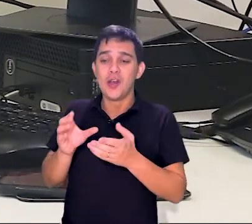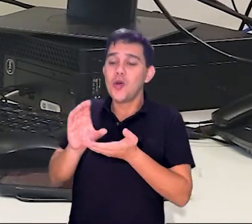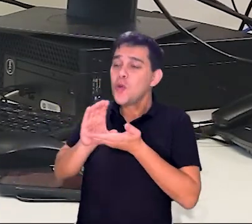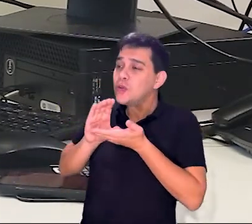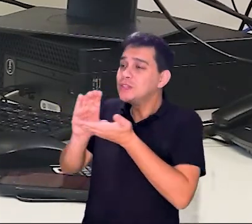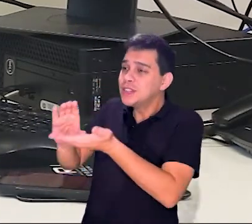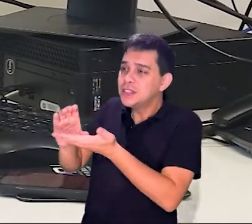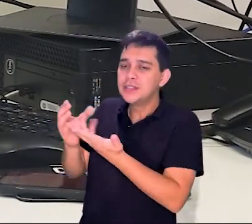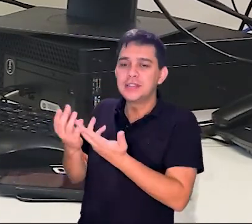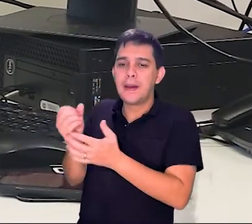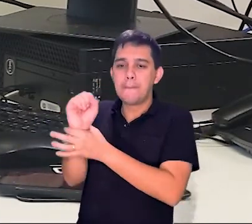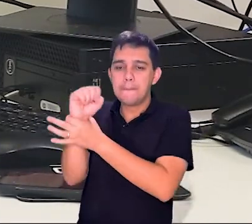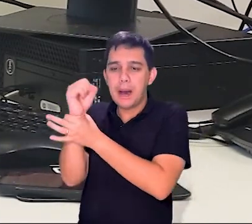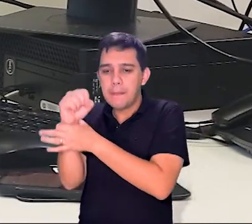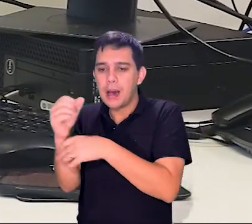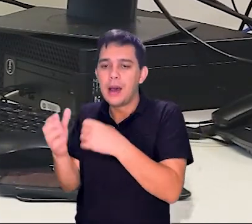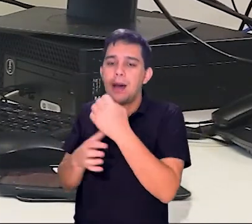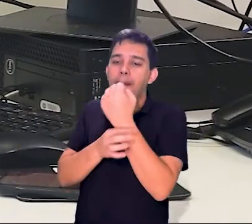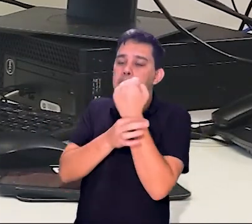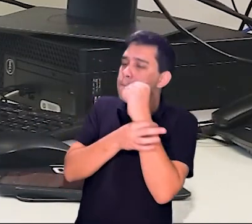Fisioterapia